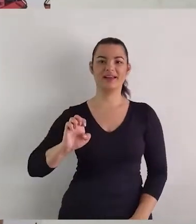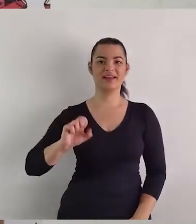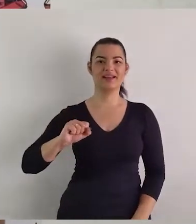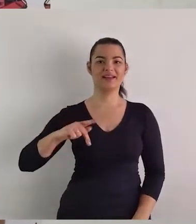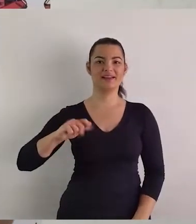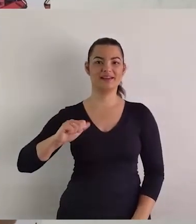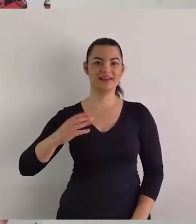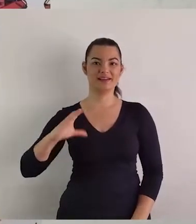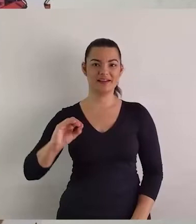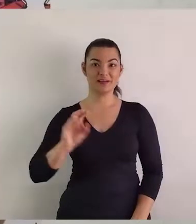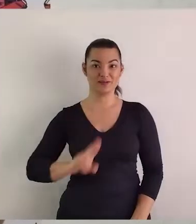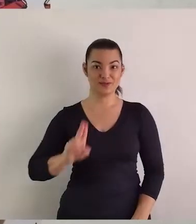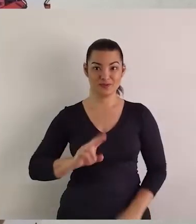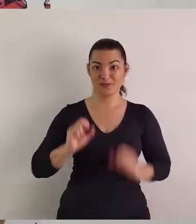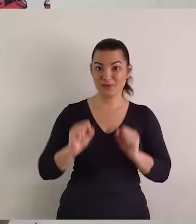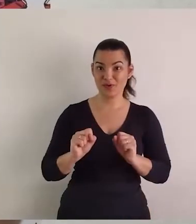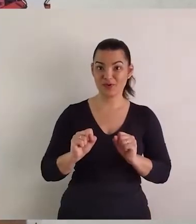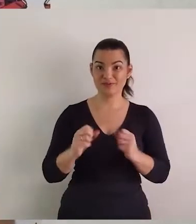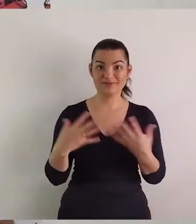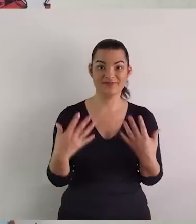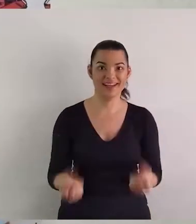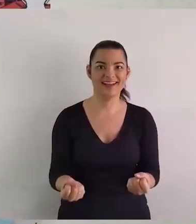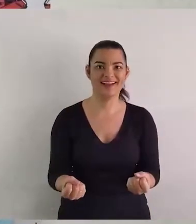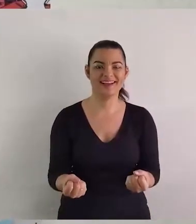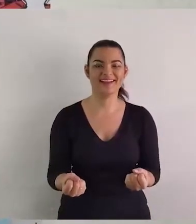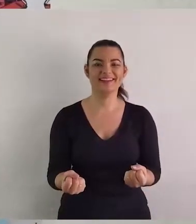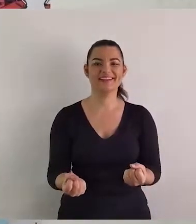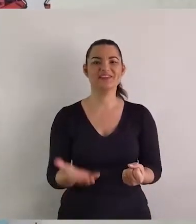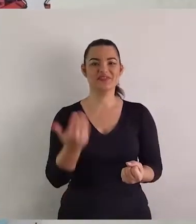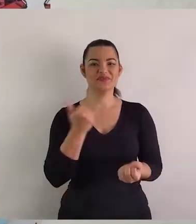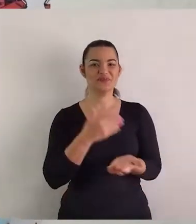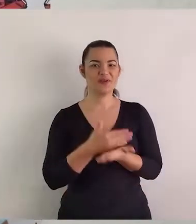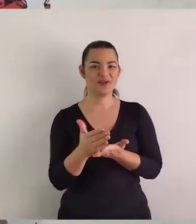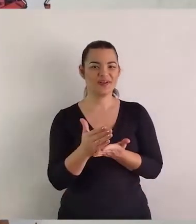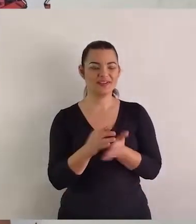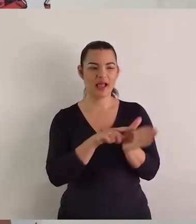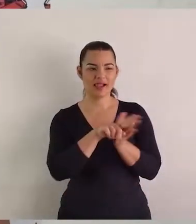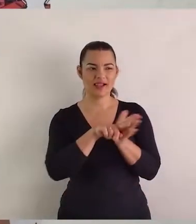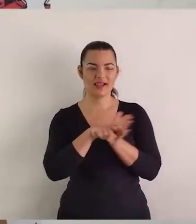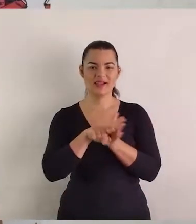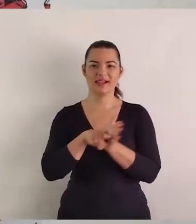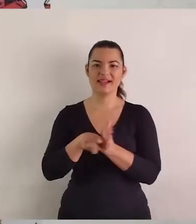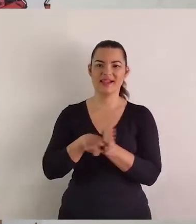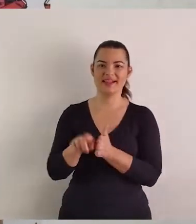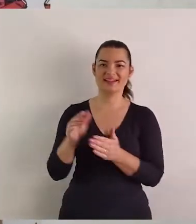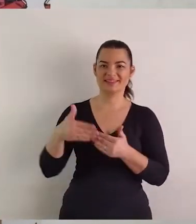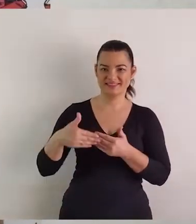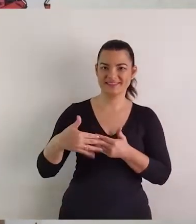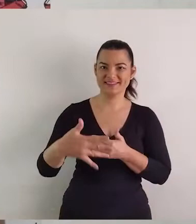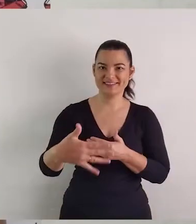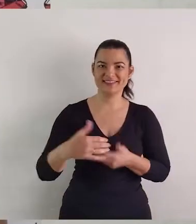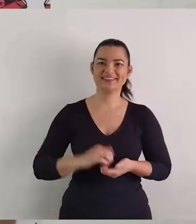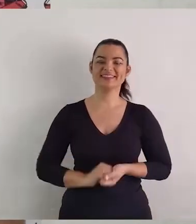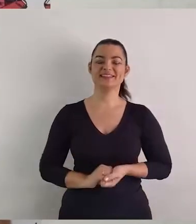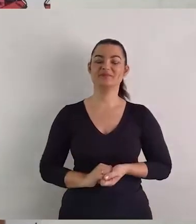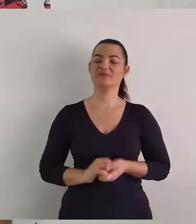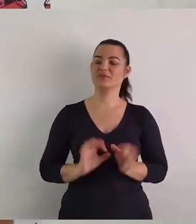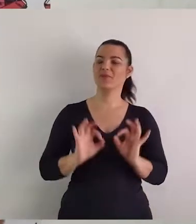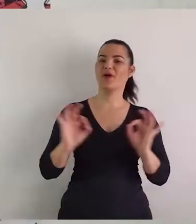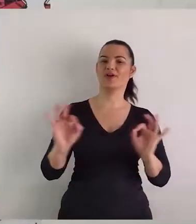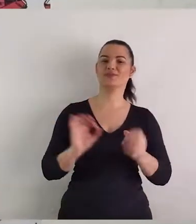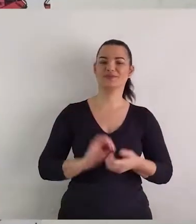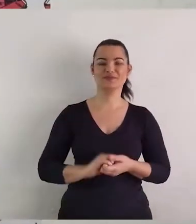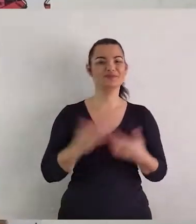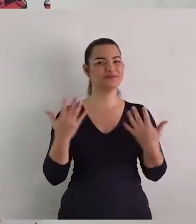usada? Topam? Vamos começar a nossa exploração a partir disso?